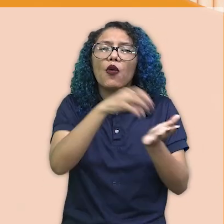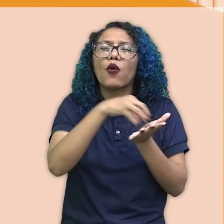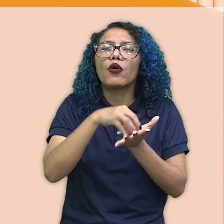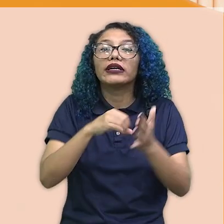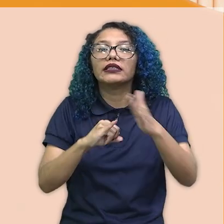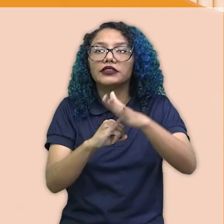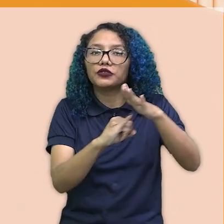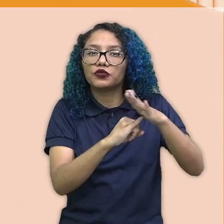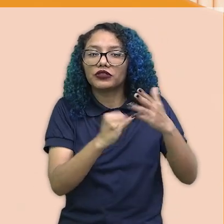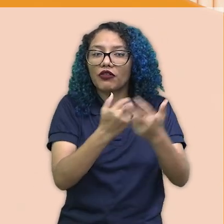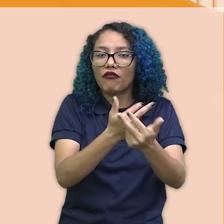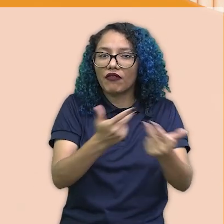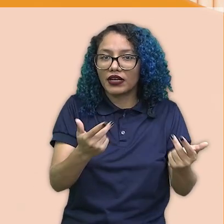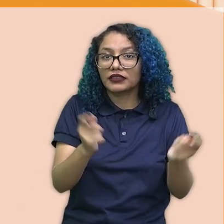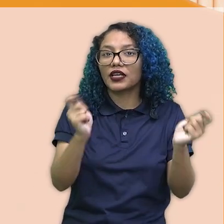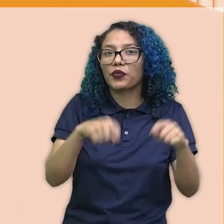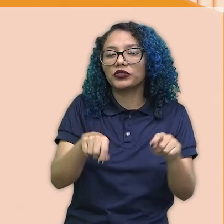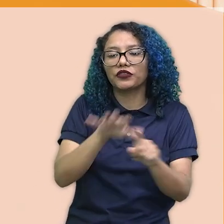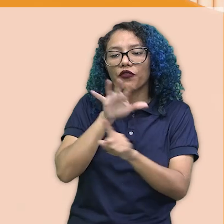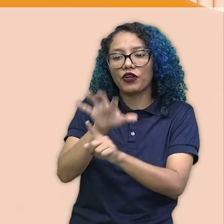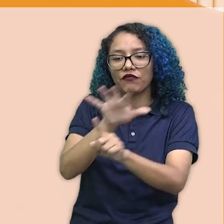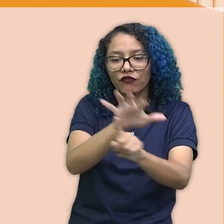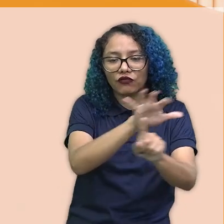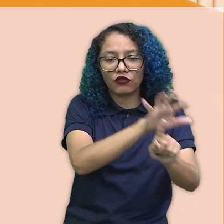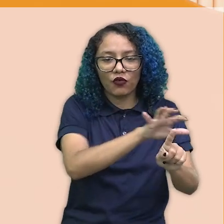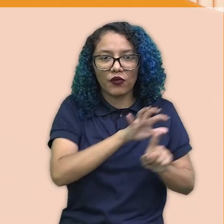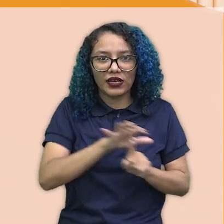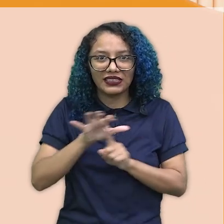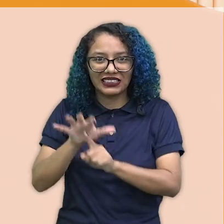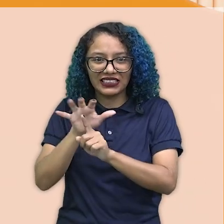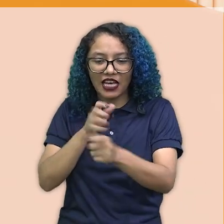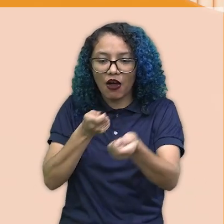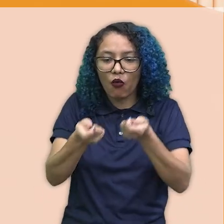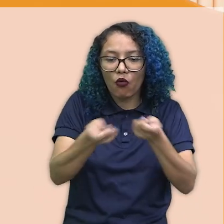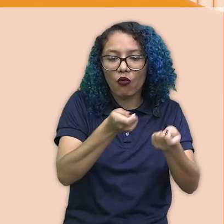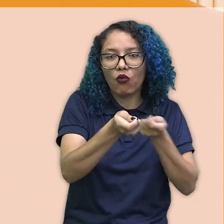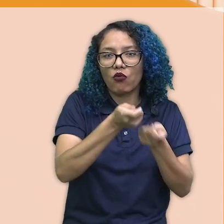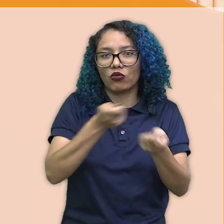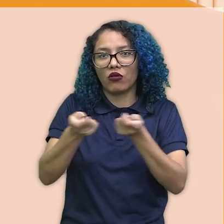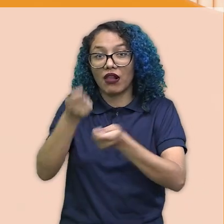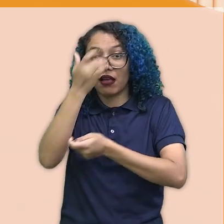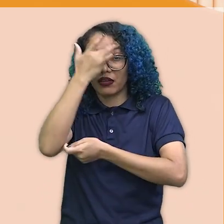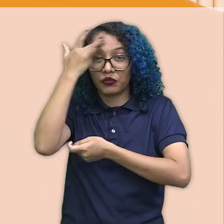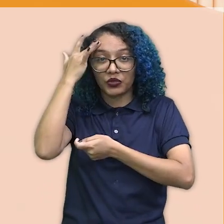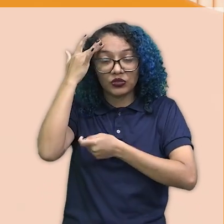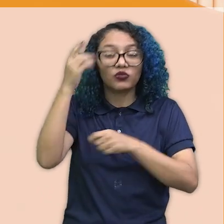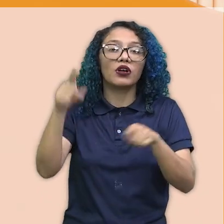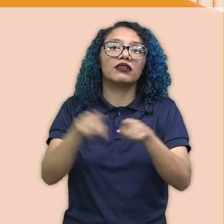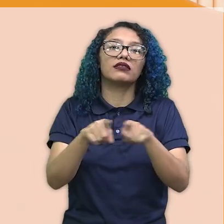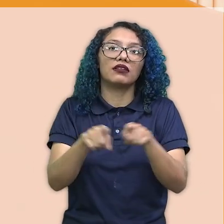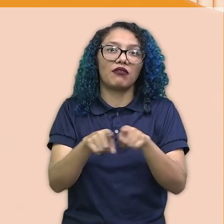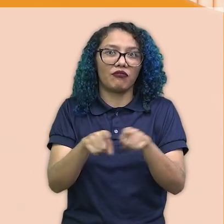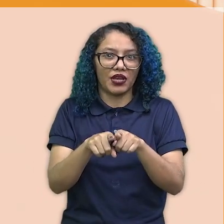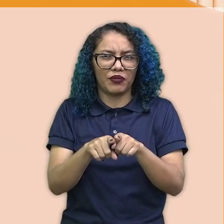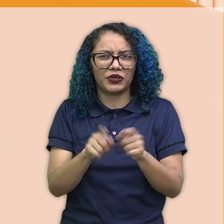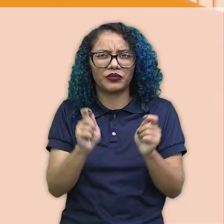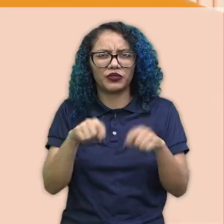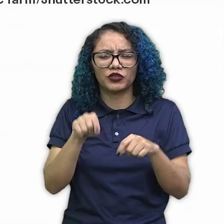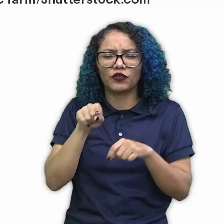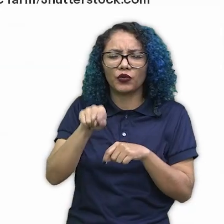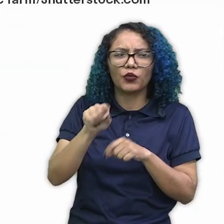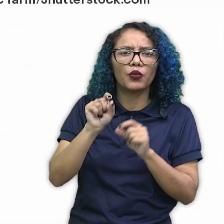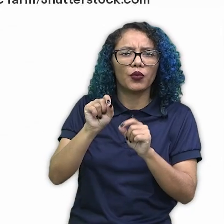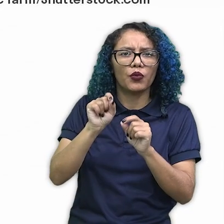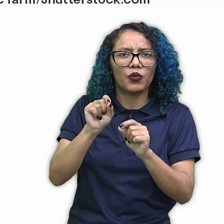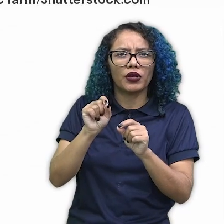vão controlando os corpos das pessoas, vão docilizando os corpos das pessoas. Vamos ver?